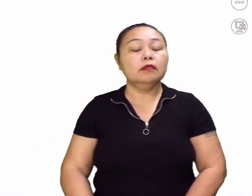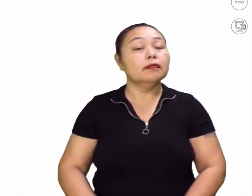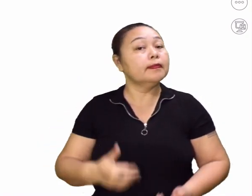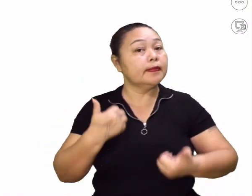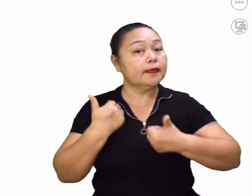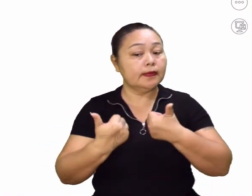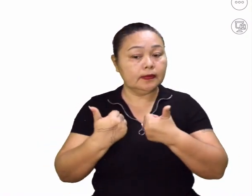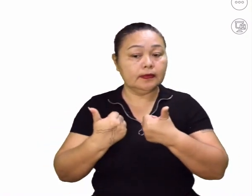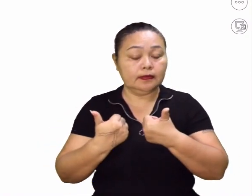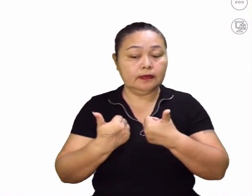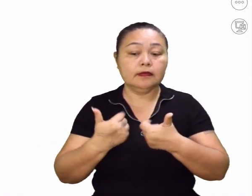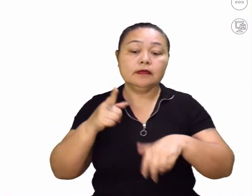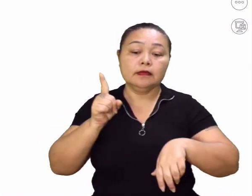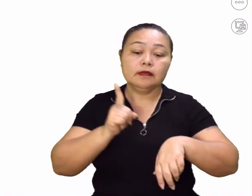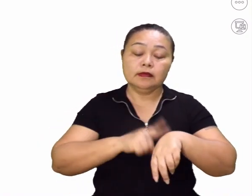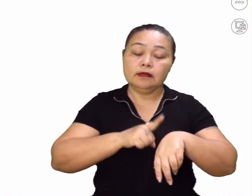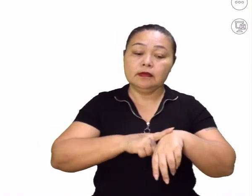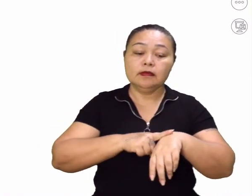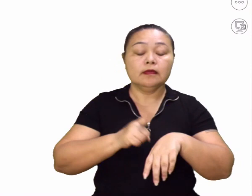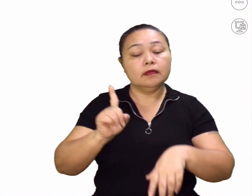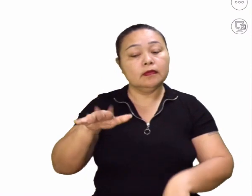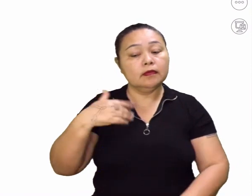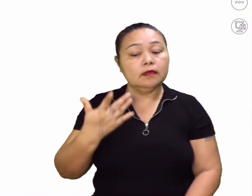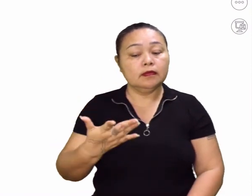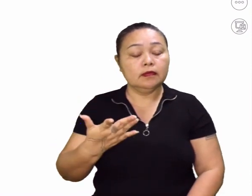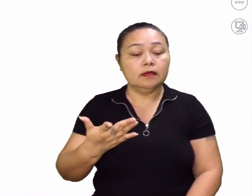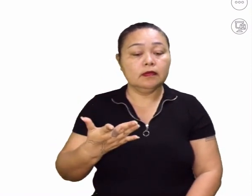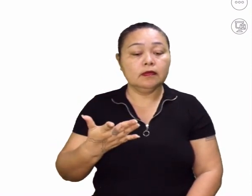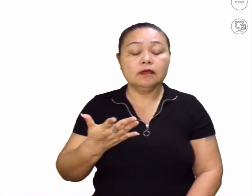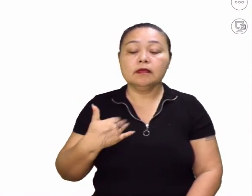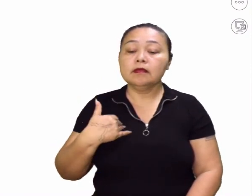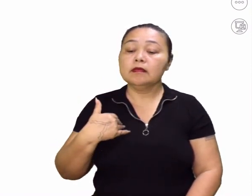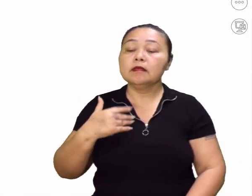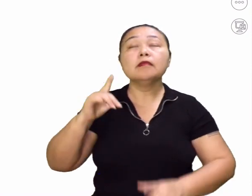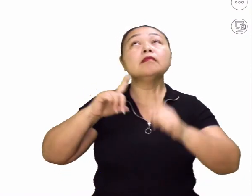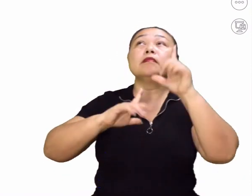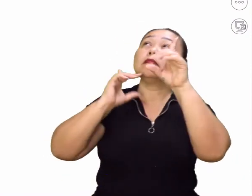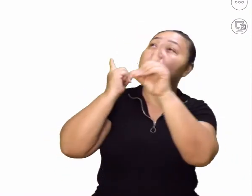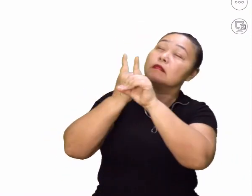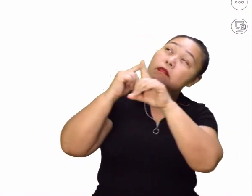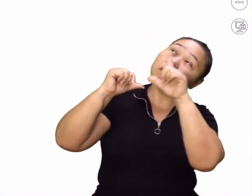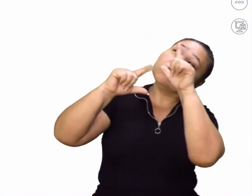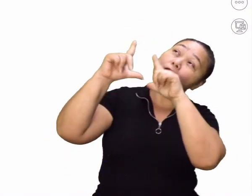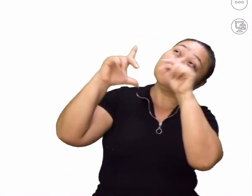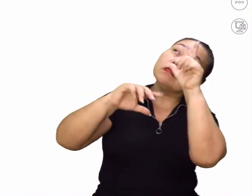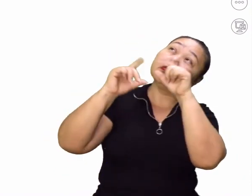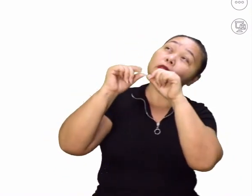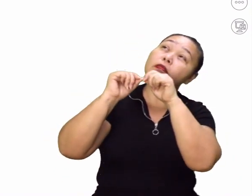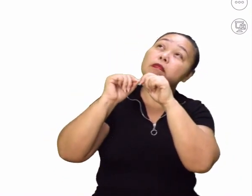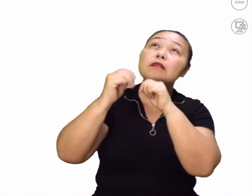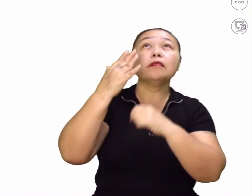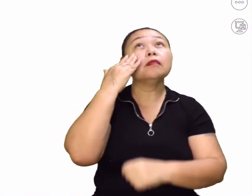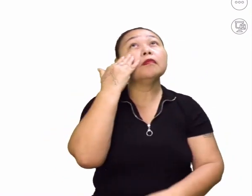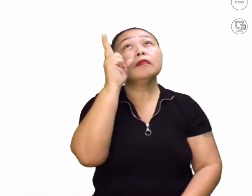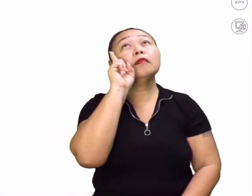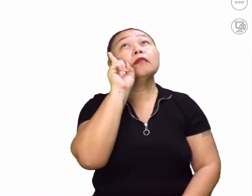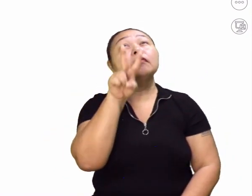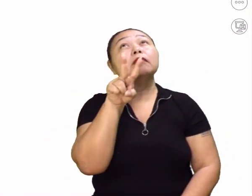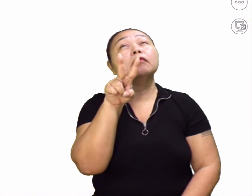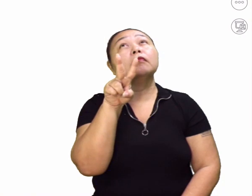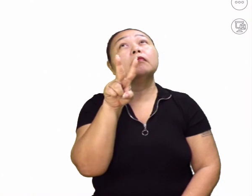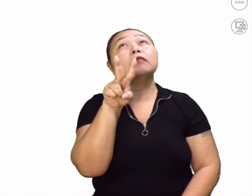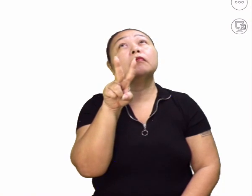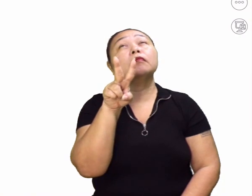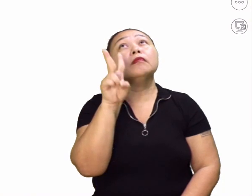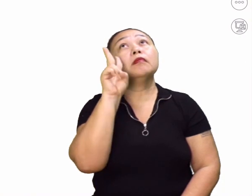Beleza? Então, na hora que achasse o Cruzeiro do Sul, né? A pessoa precisa olhar para ela. Então, ela